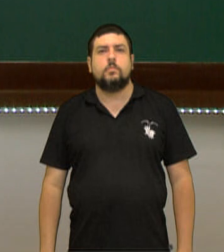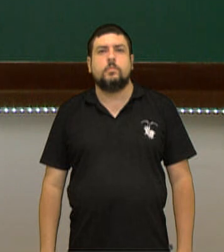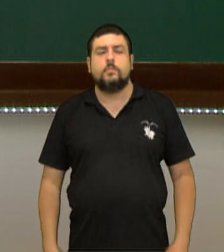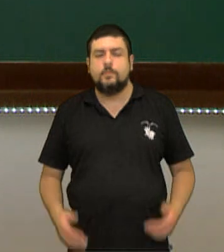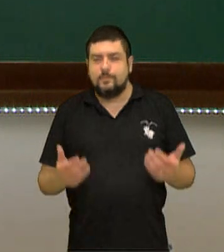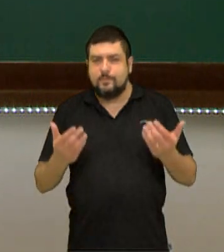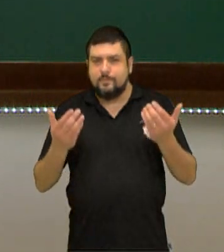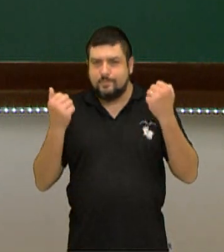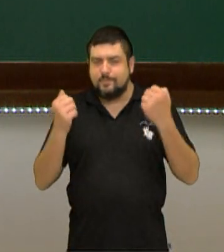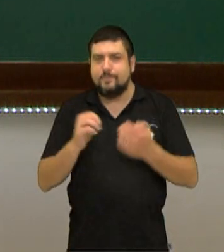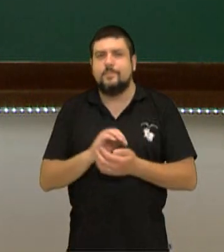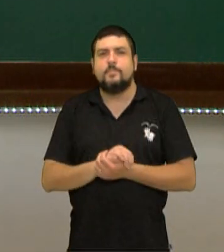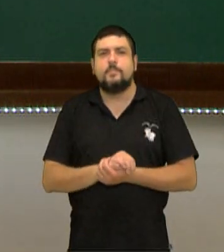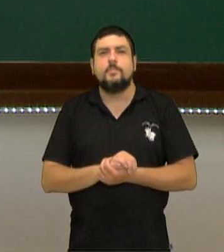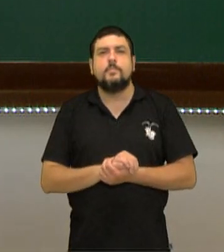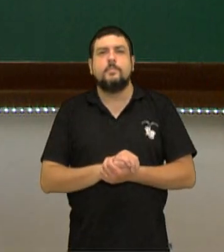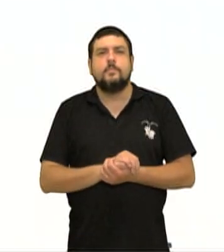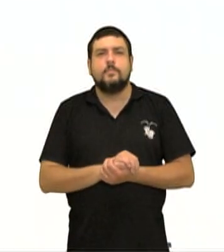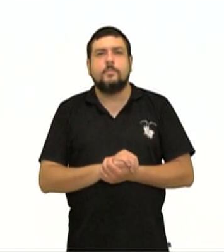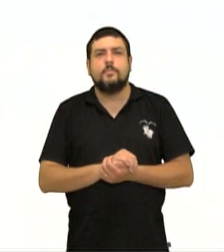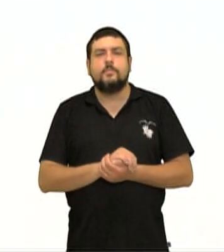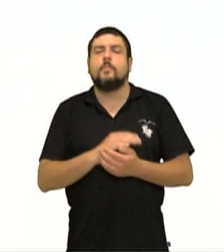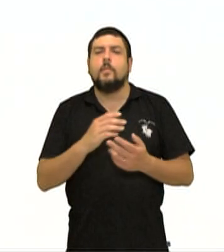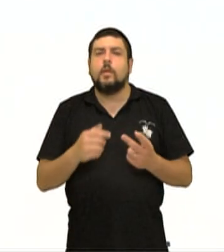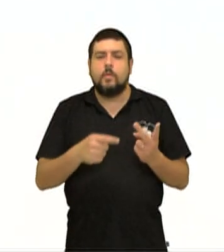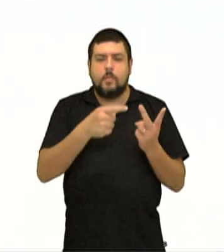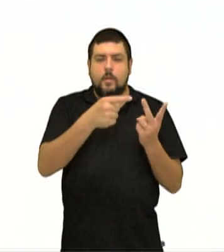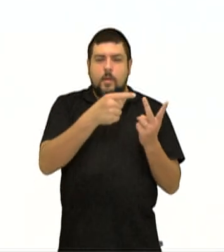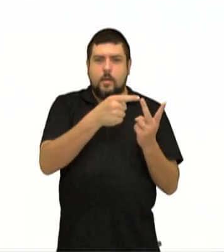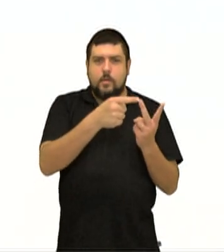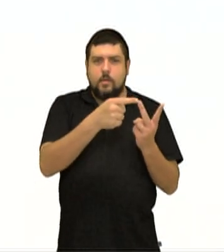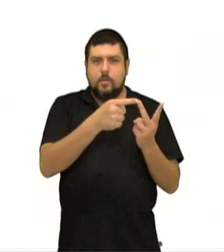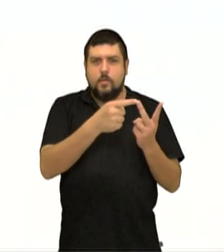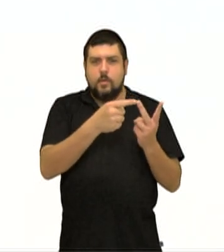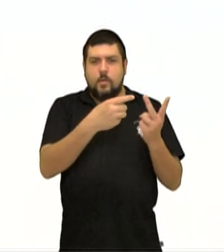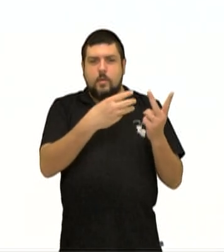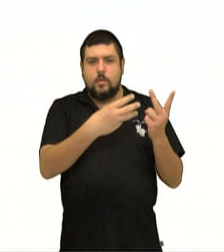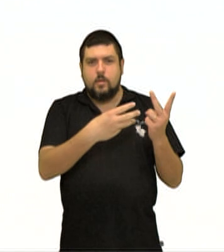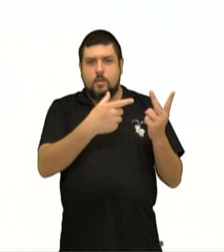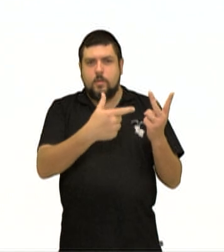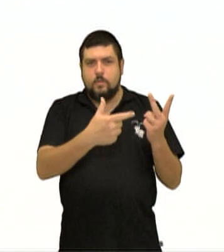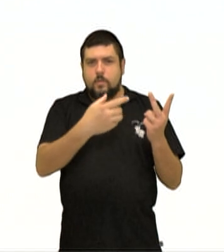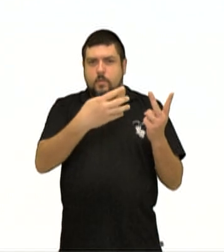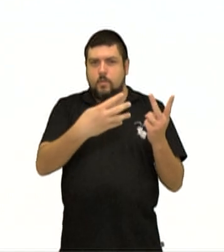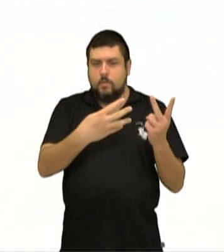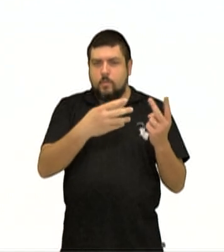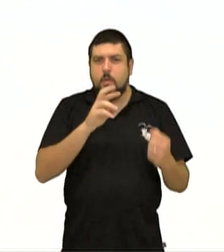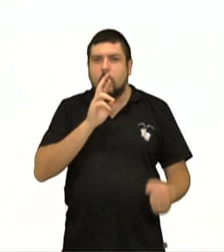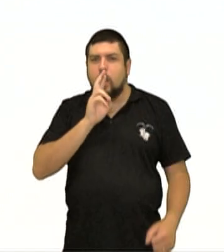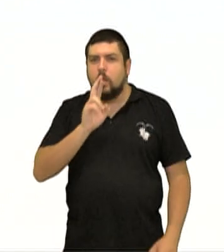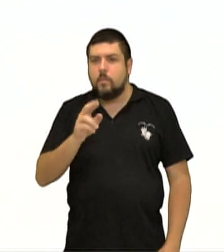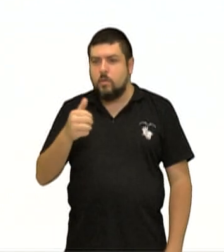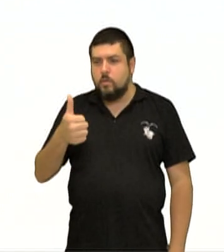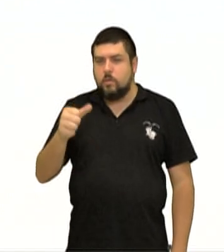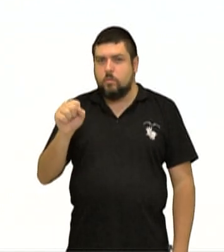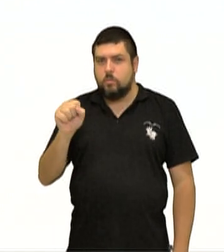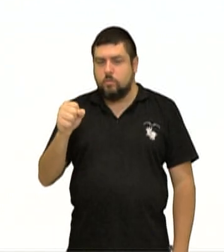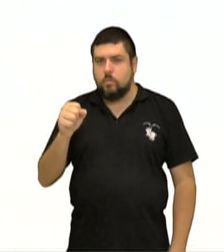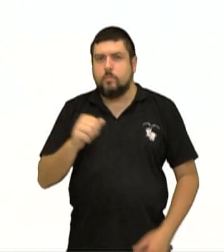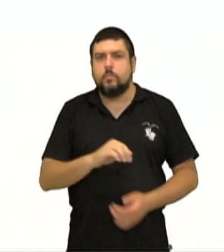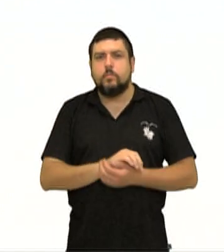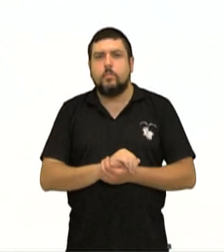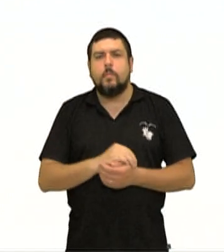Vamos lá? Bom, então a raiz quadrada de 324 é 18, porque se eu pegar o 18